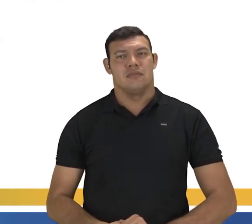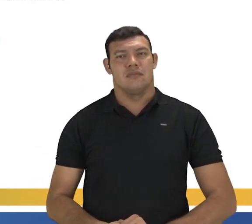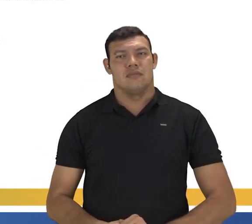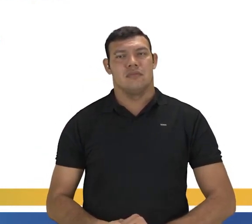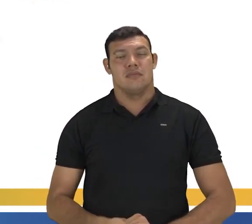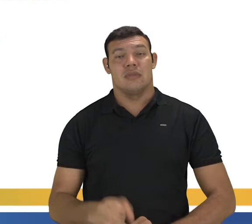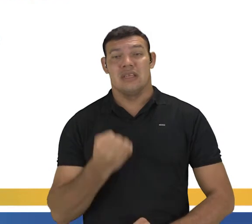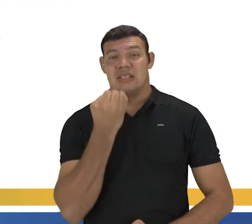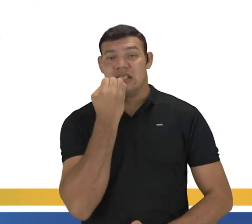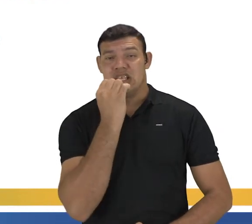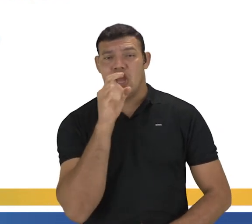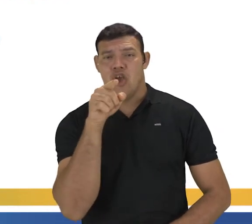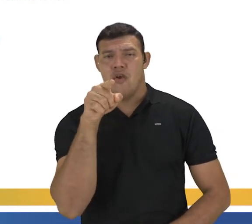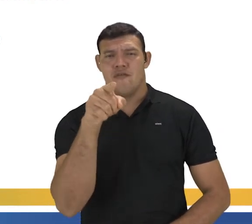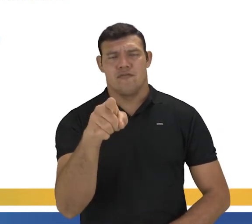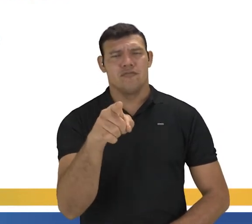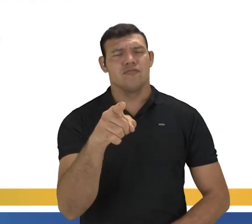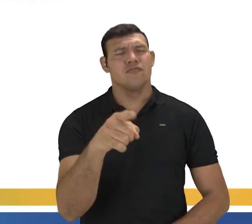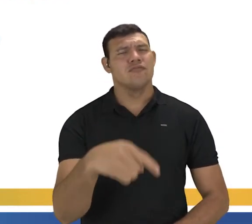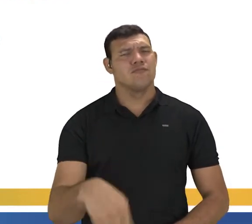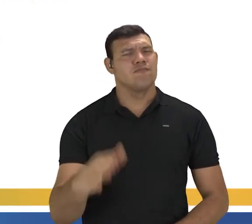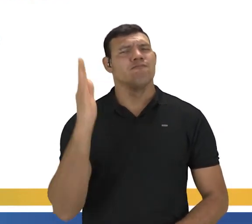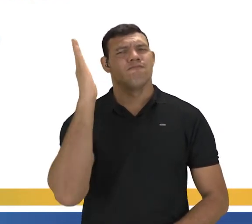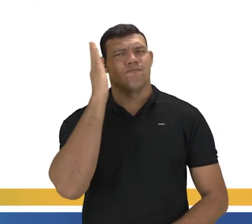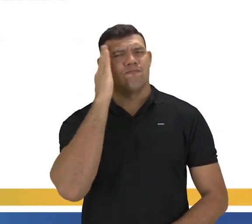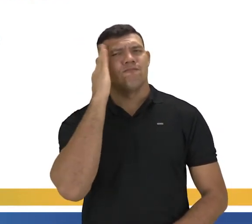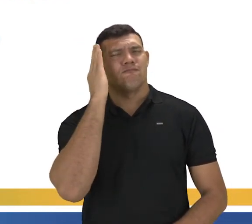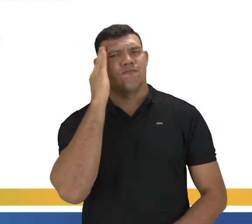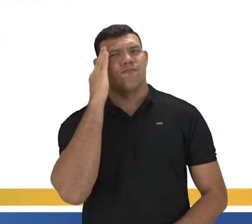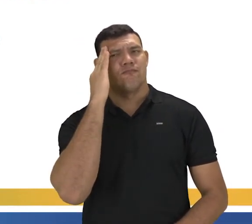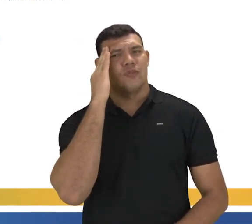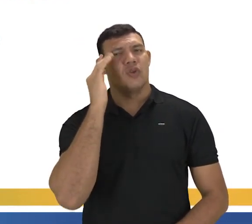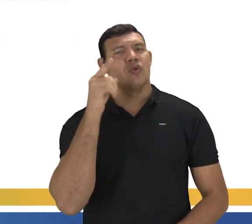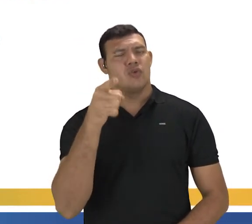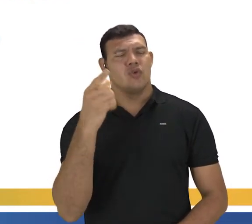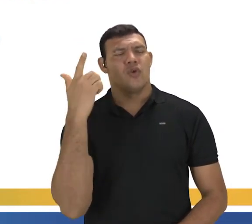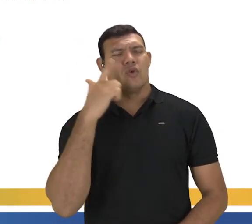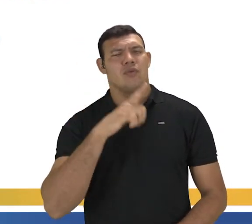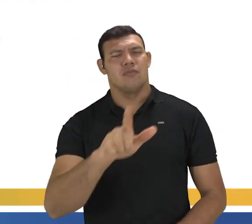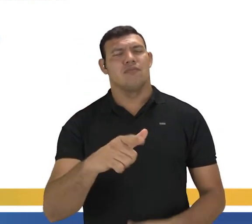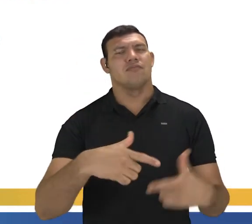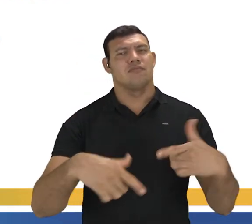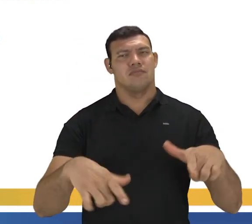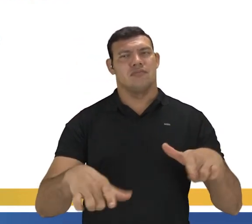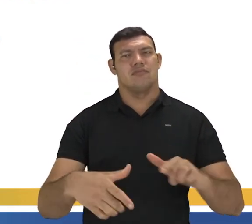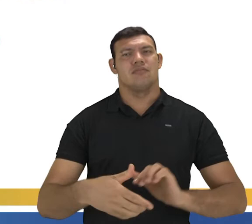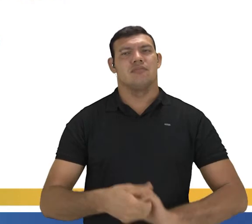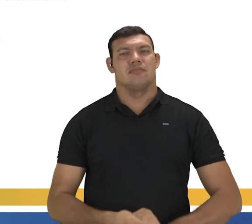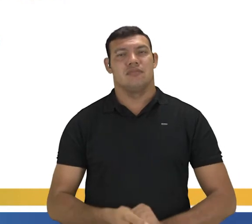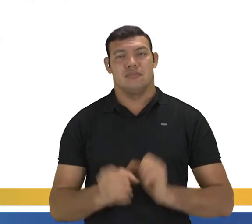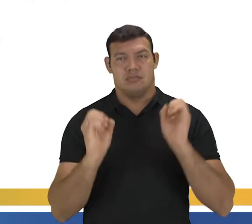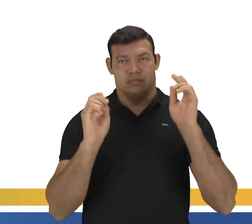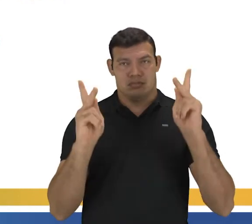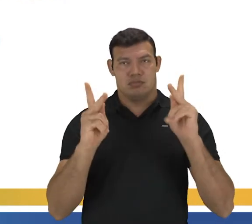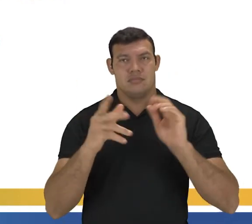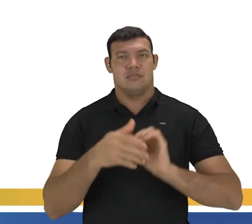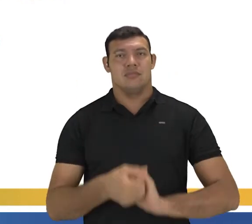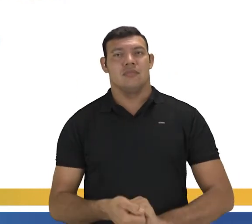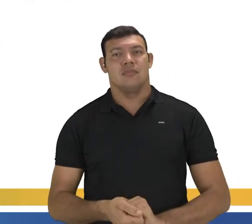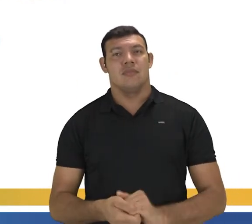job se você não tivesse um vídeo eu me escutado você teria conseguido um emprego quem